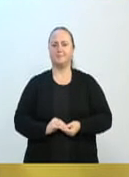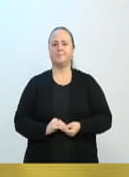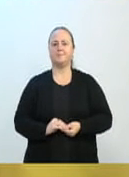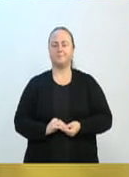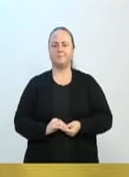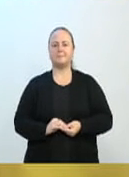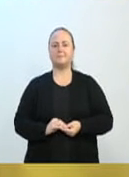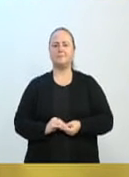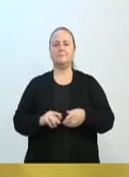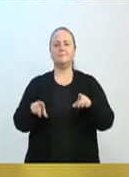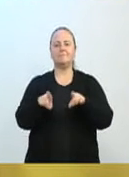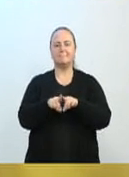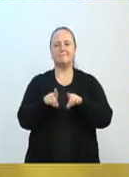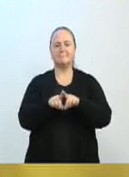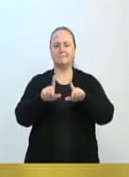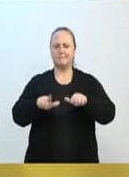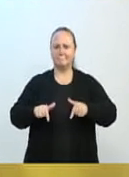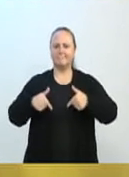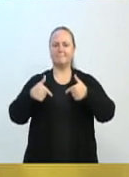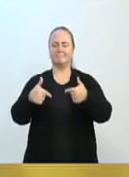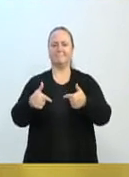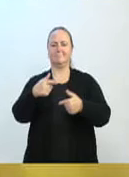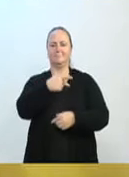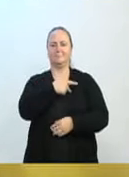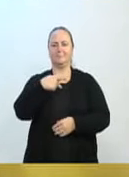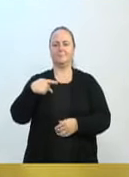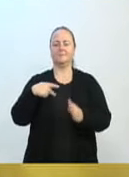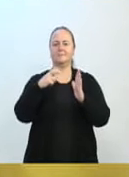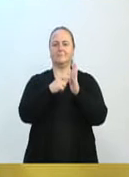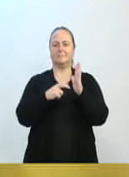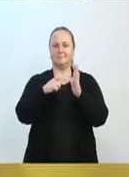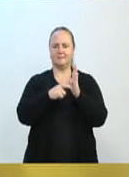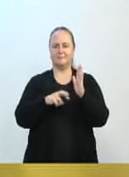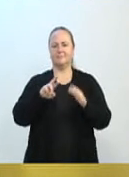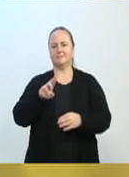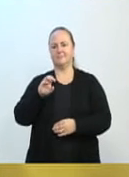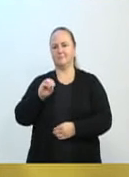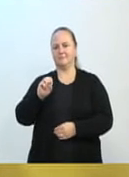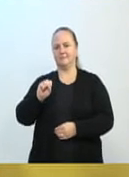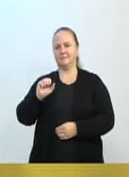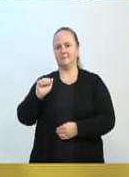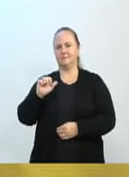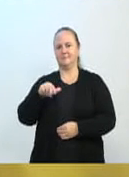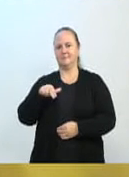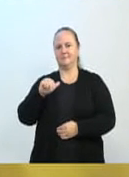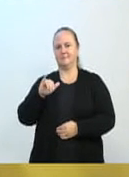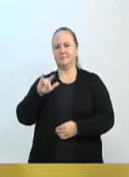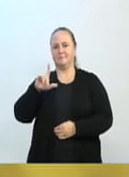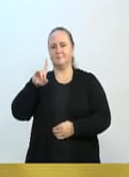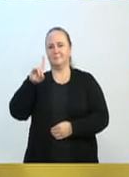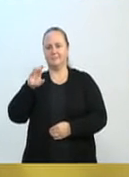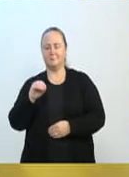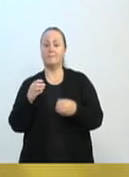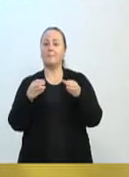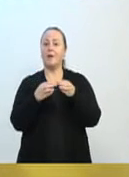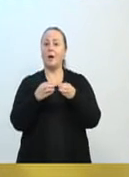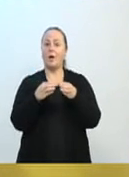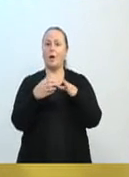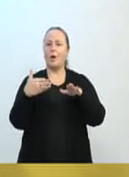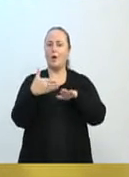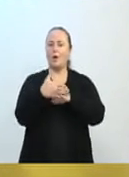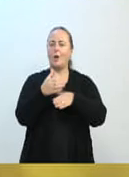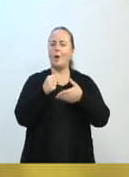ação social que houve com pastor Rosenildo na escola agrícola teve a participação das nossas equipes teve a participação